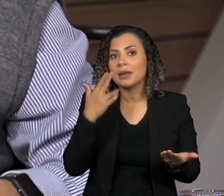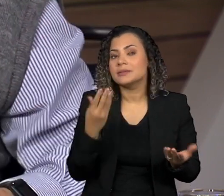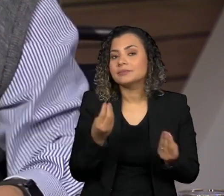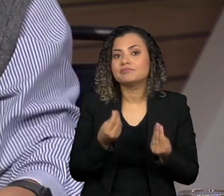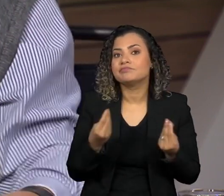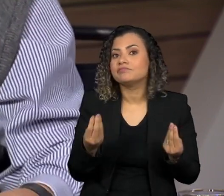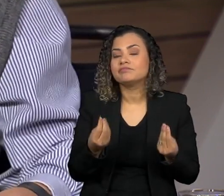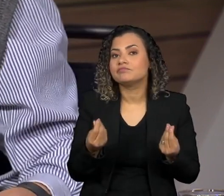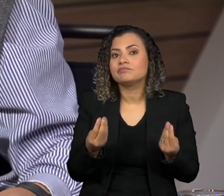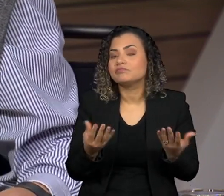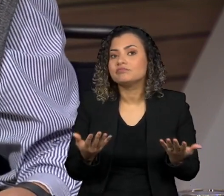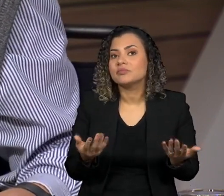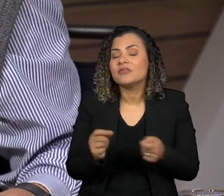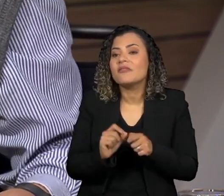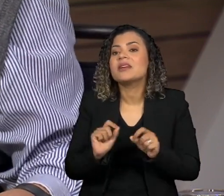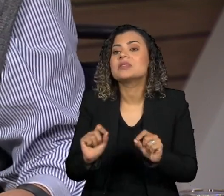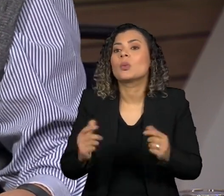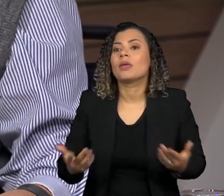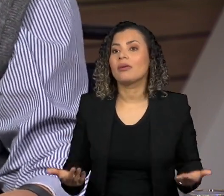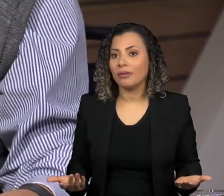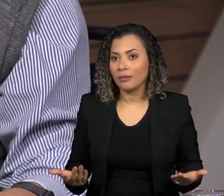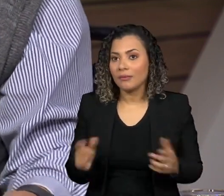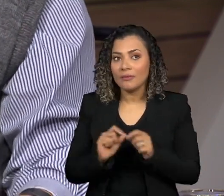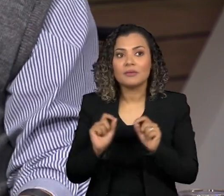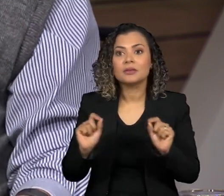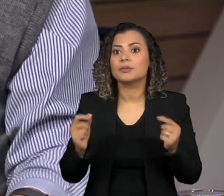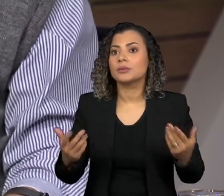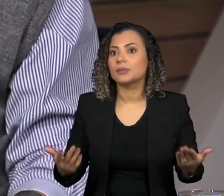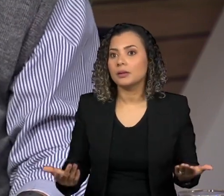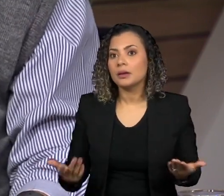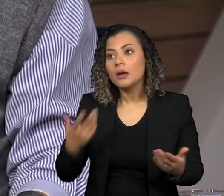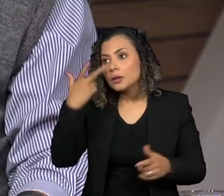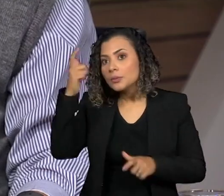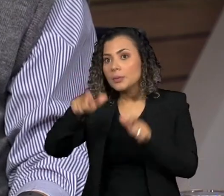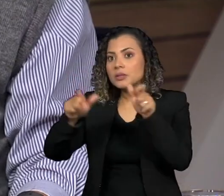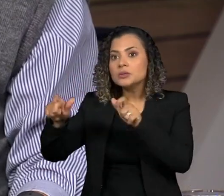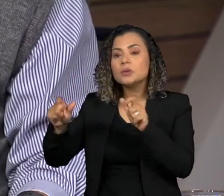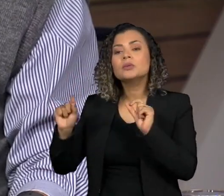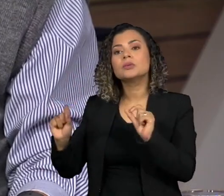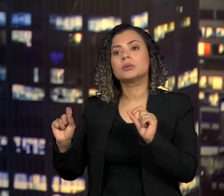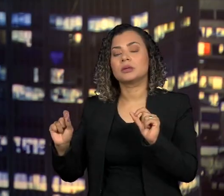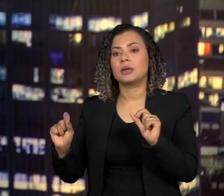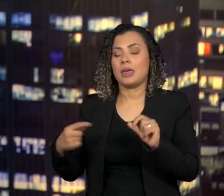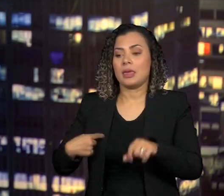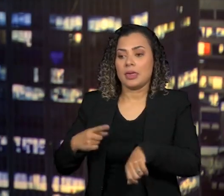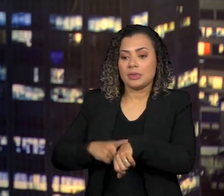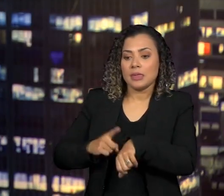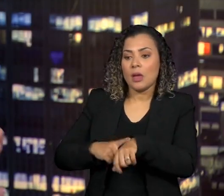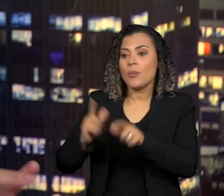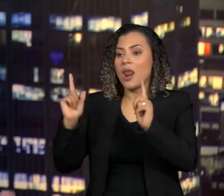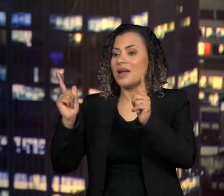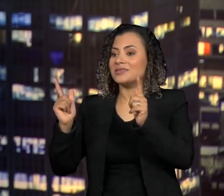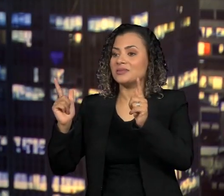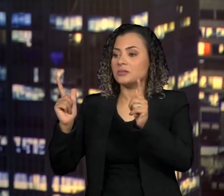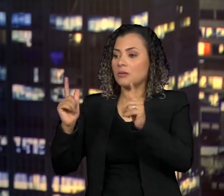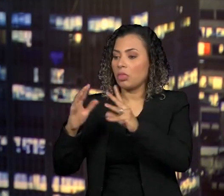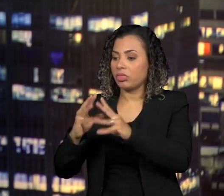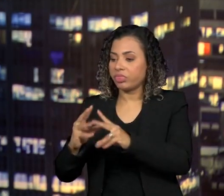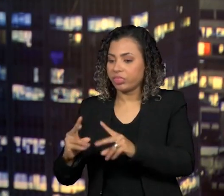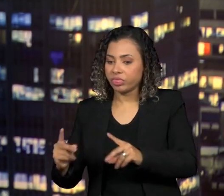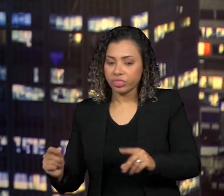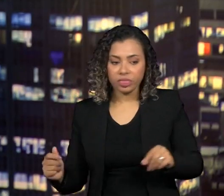espaço. Né? E o que você faz com isso? Então, as pessoas foram confrontadas com um tempo de lazer que lhes foi